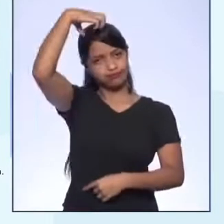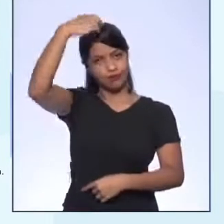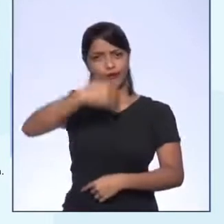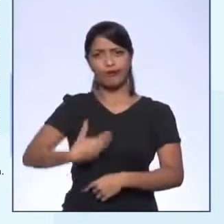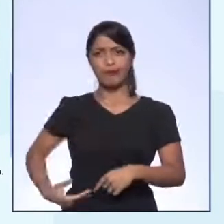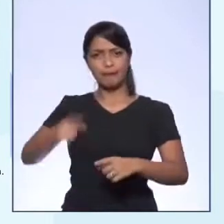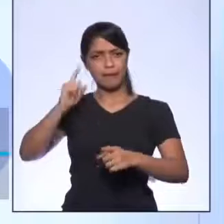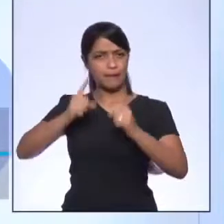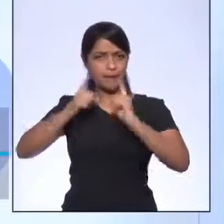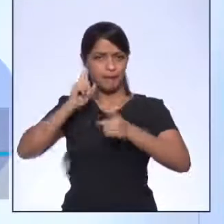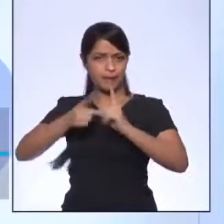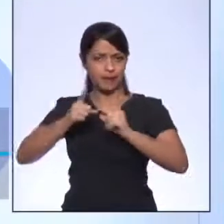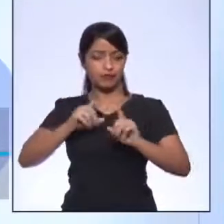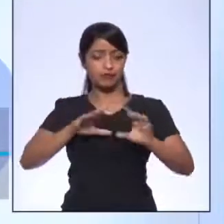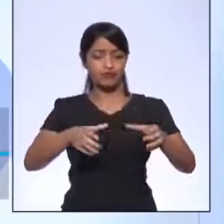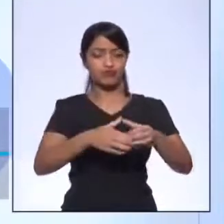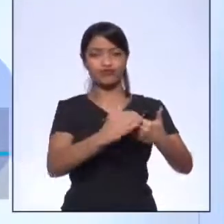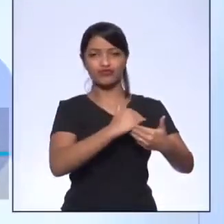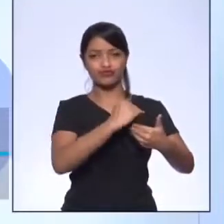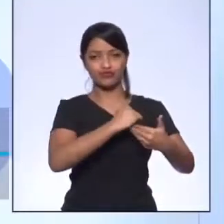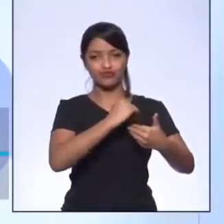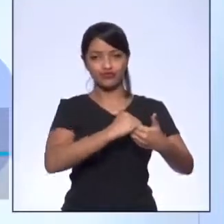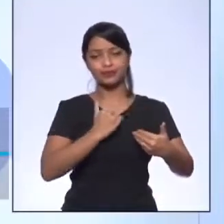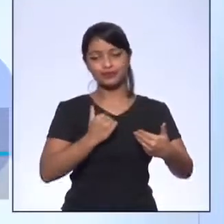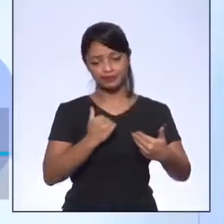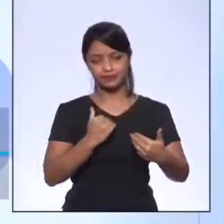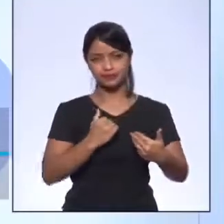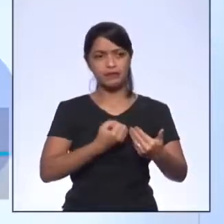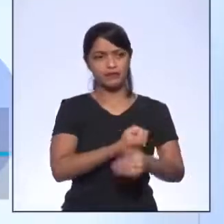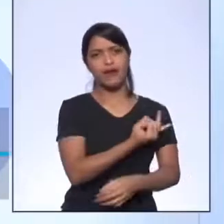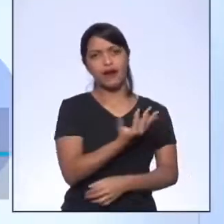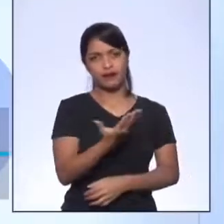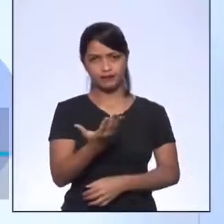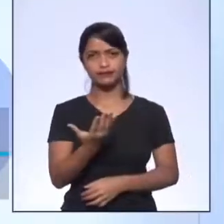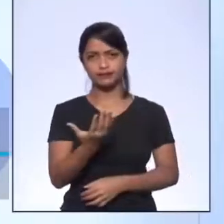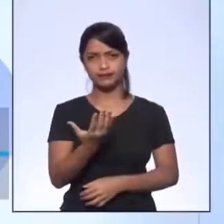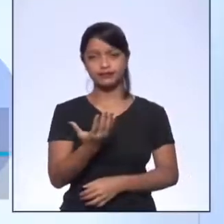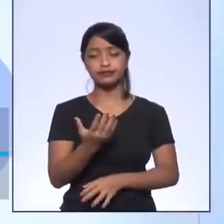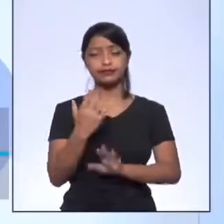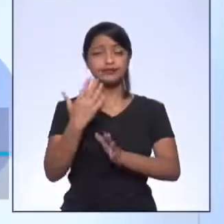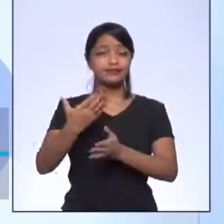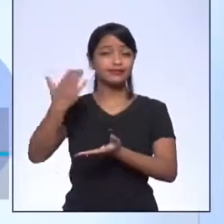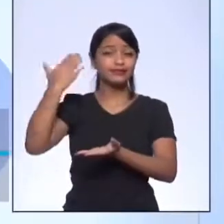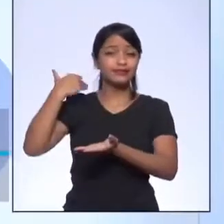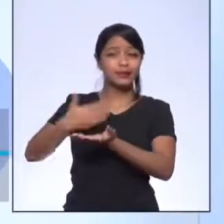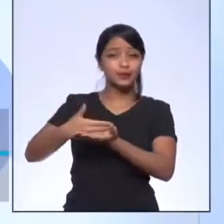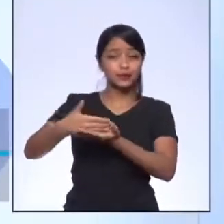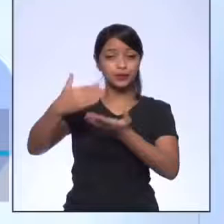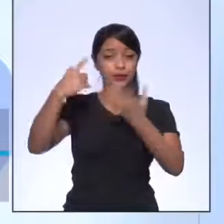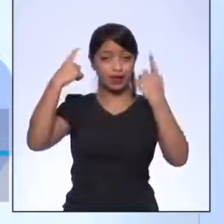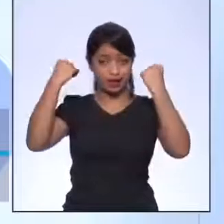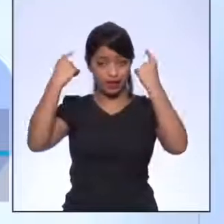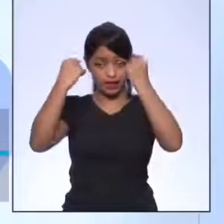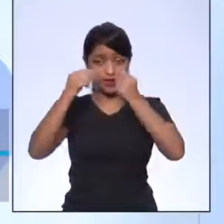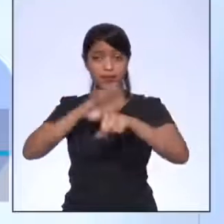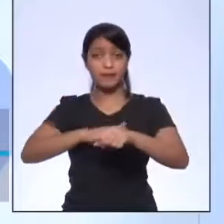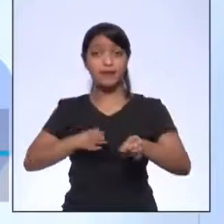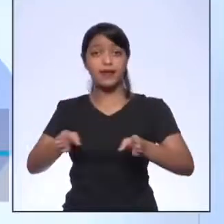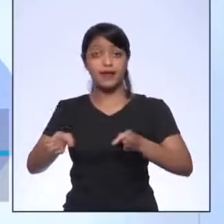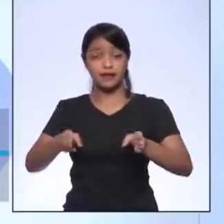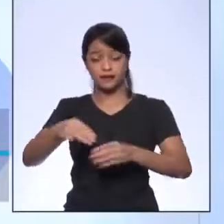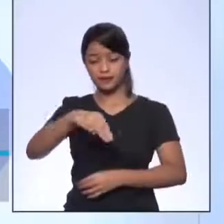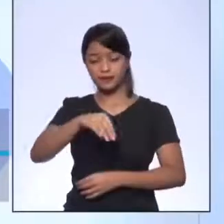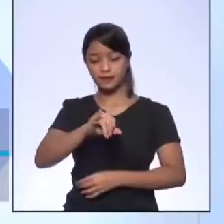única lei, um rei para vários assessores. No início da Grécia, lá no período micênico, nós tínhamos esse sistema